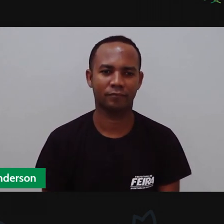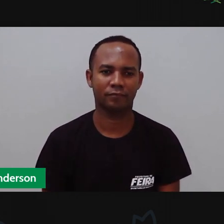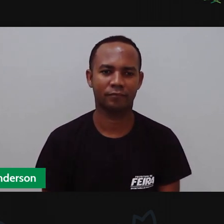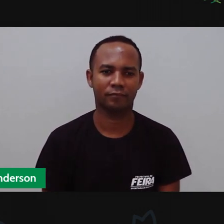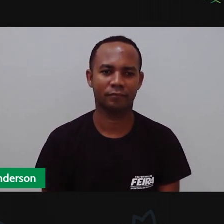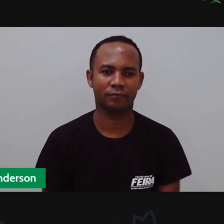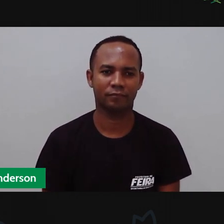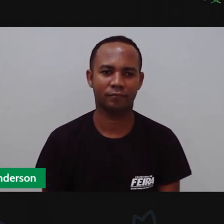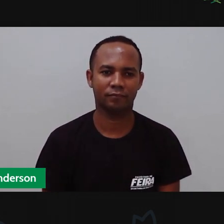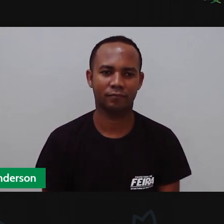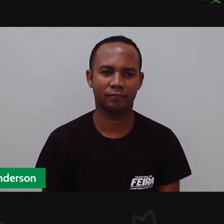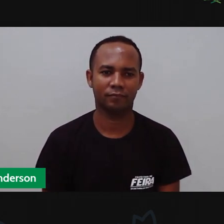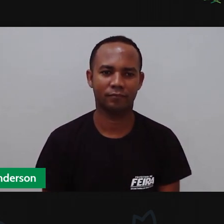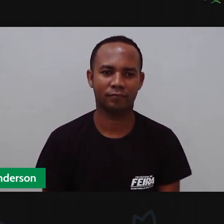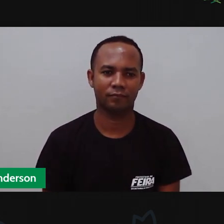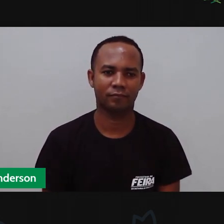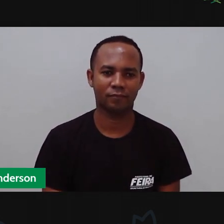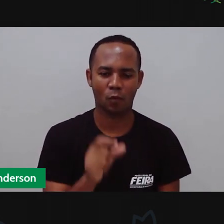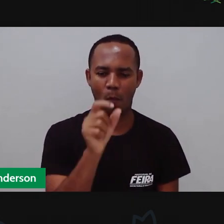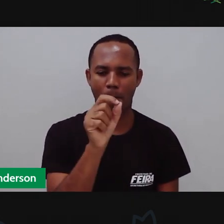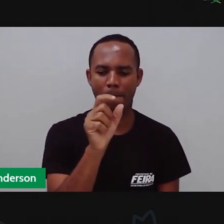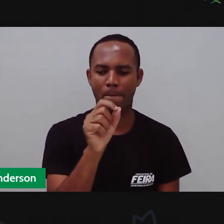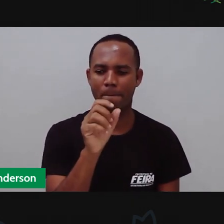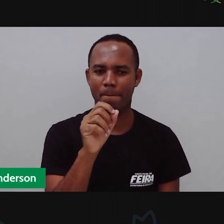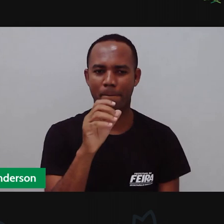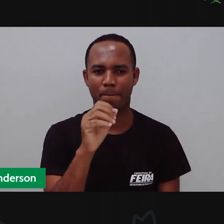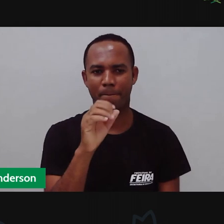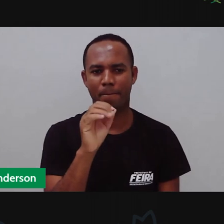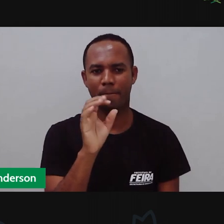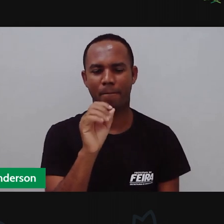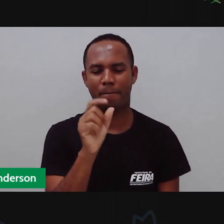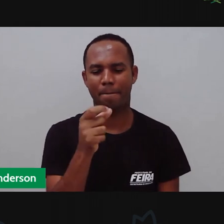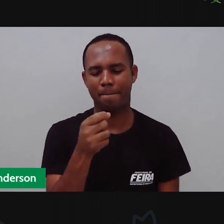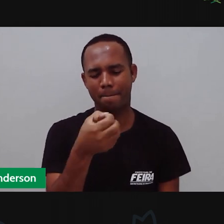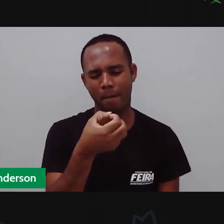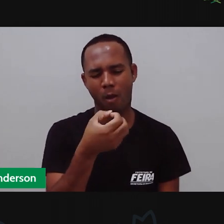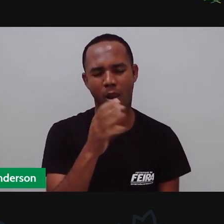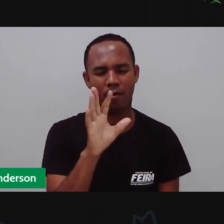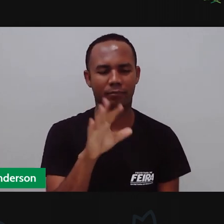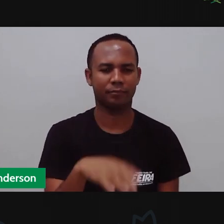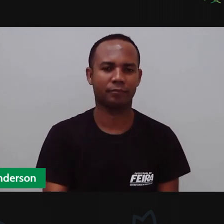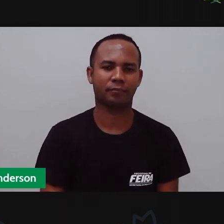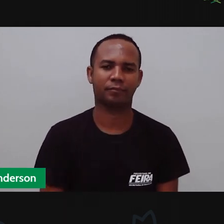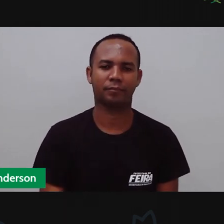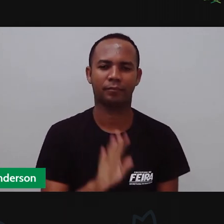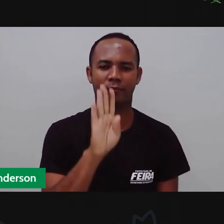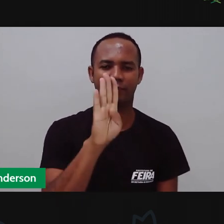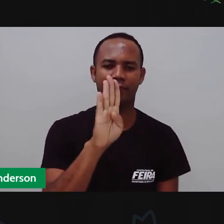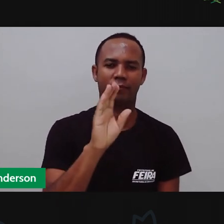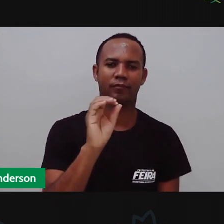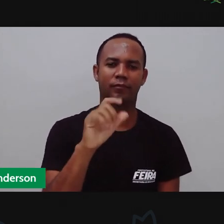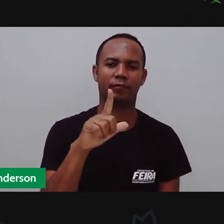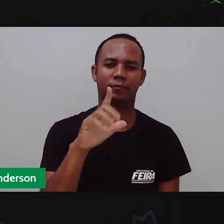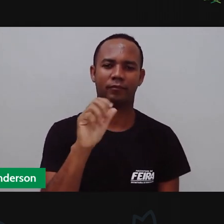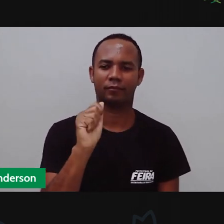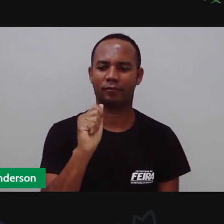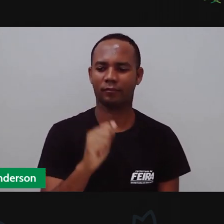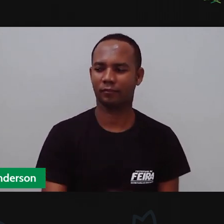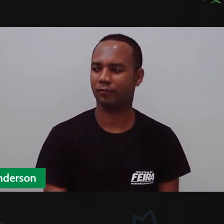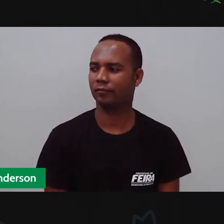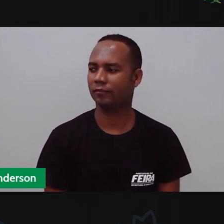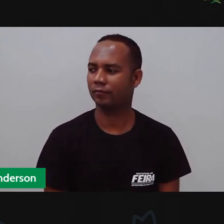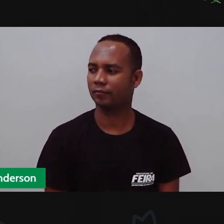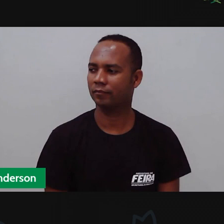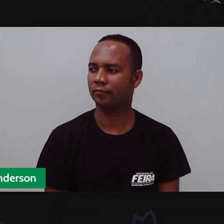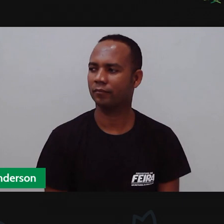Ah, uma bolinha de isopor. Piquititica, ó. Vamos agora pra... Isso. Tá em quantos? Ela